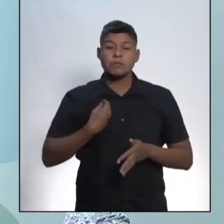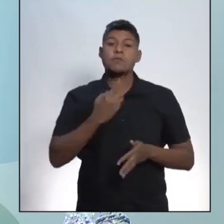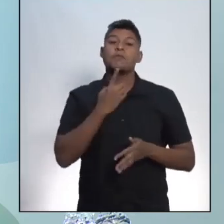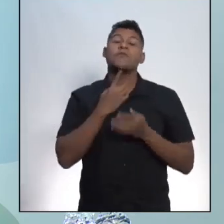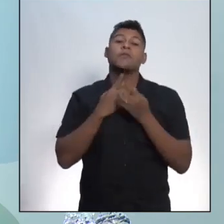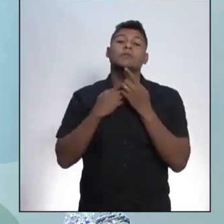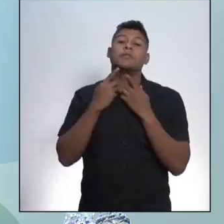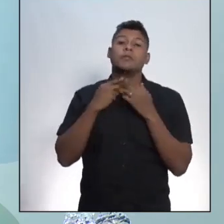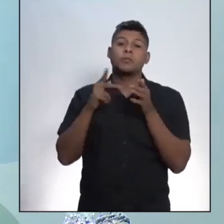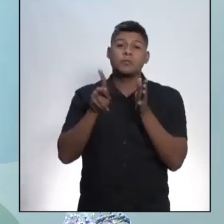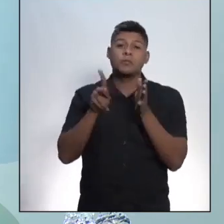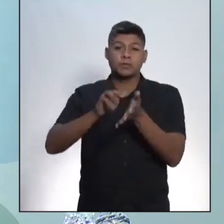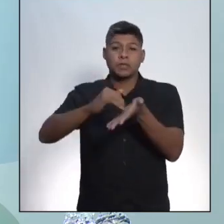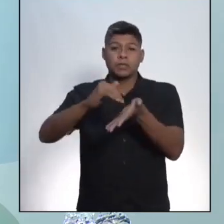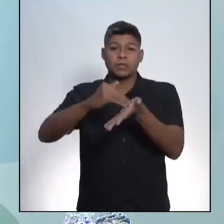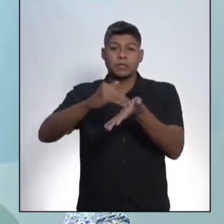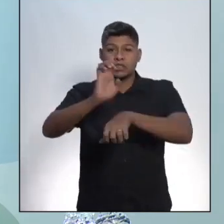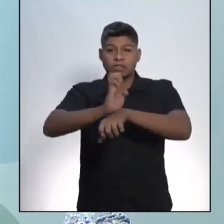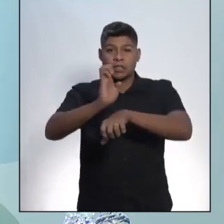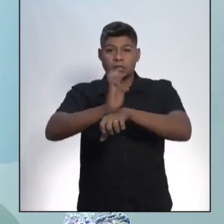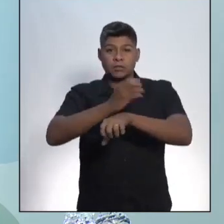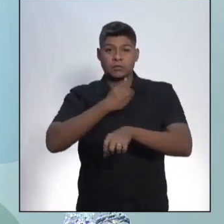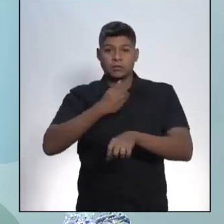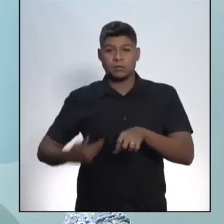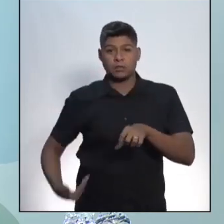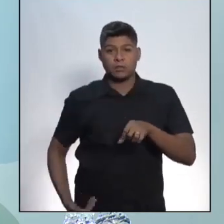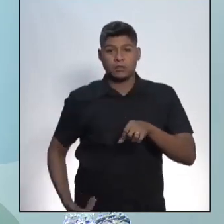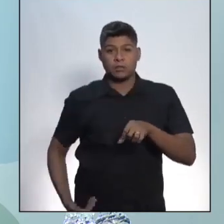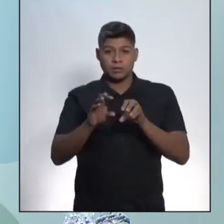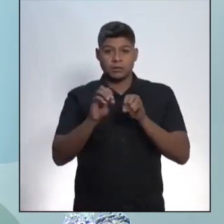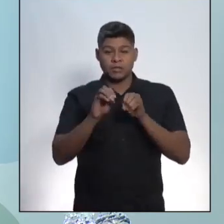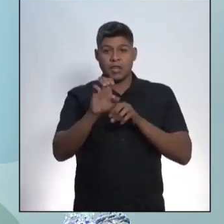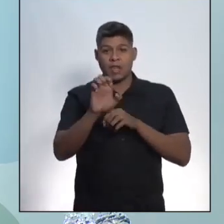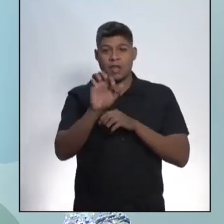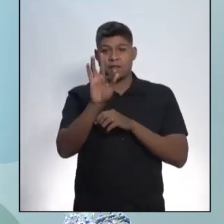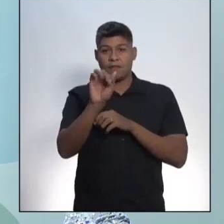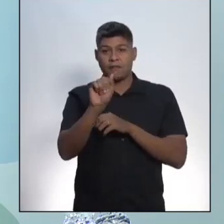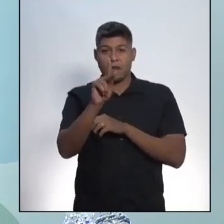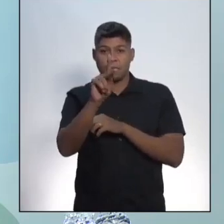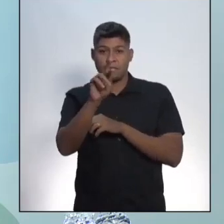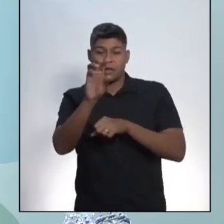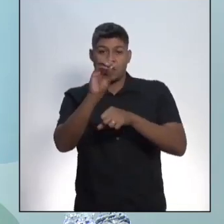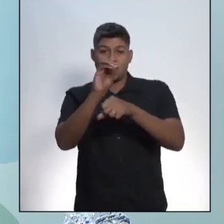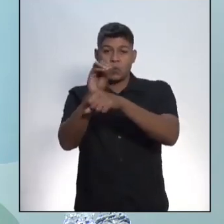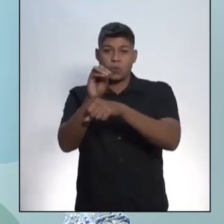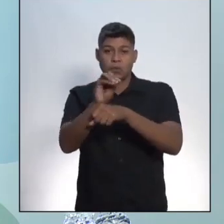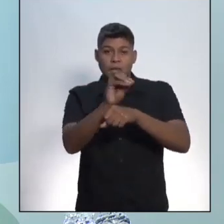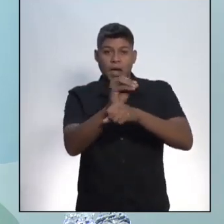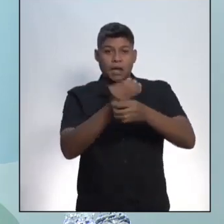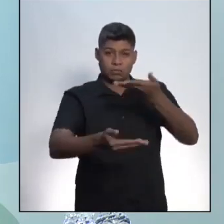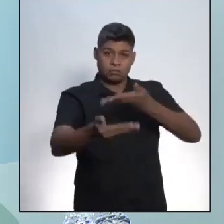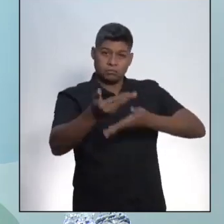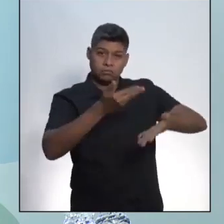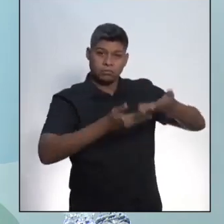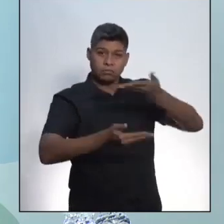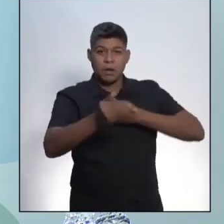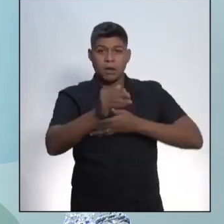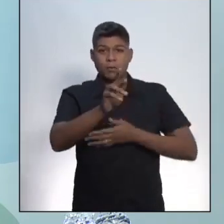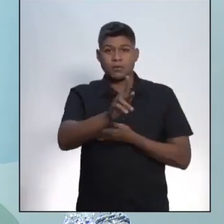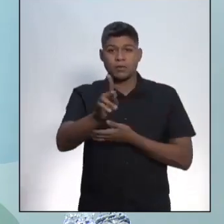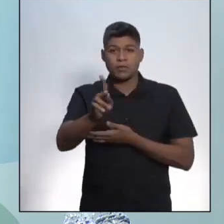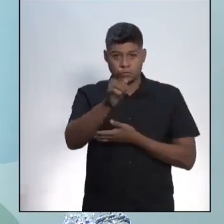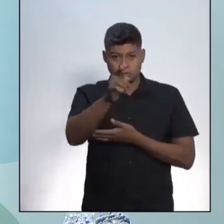desejo da Secretaria de Estado de Educação, por meio da EFAP, de levar cuidado, acolhimento e atenção para o professor, para